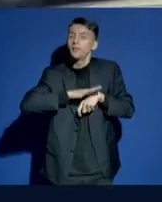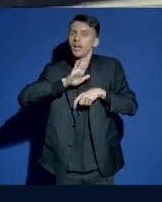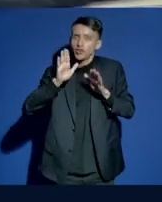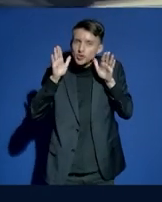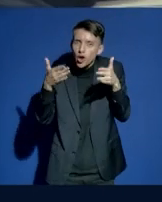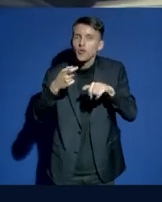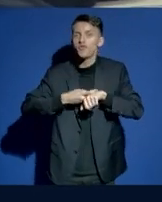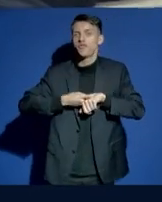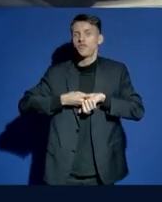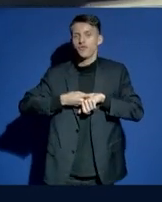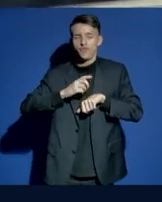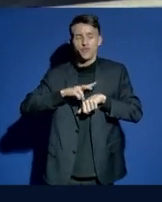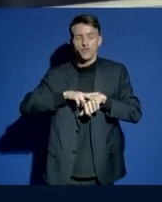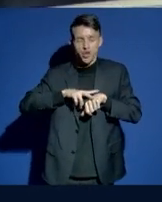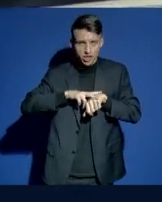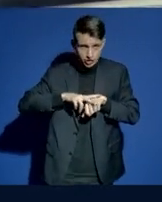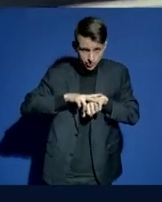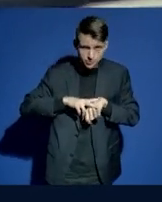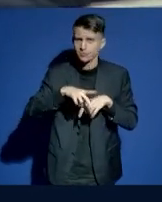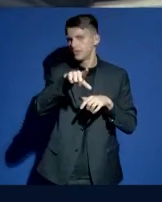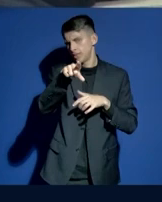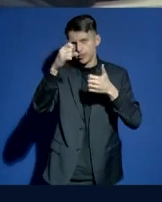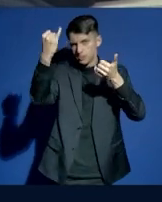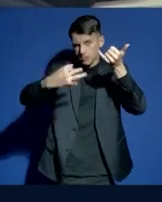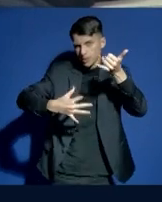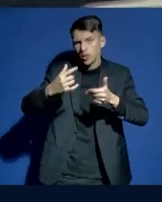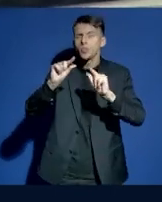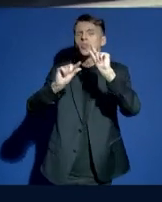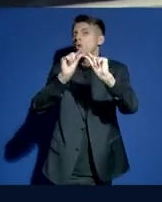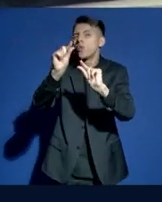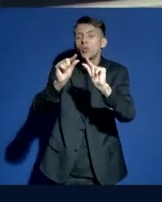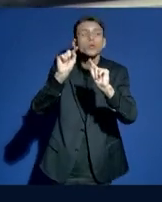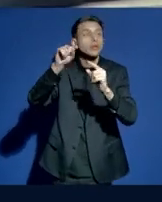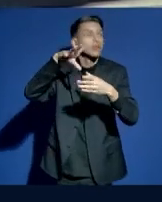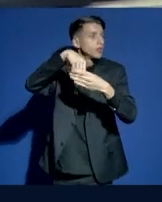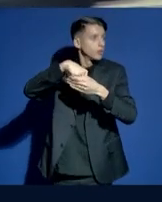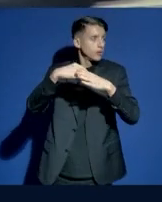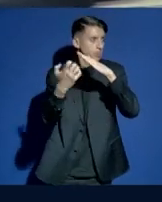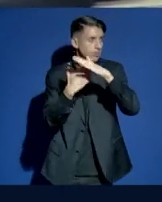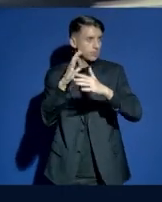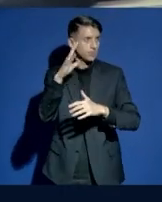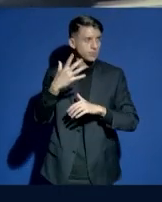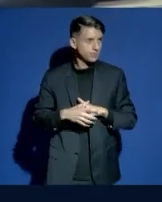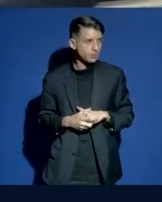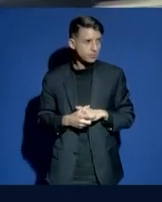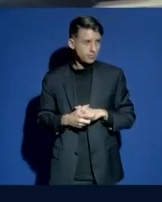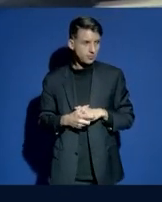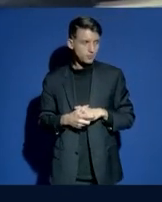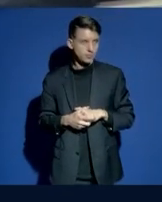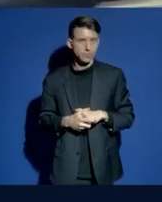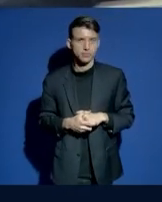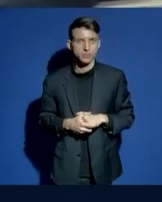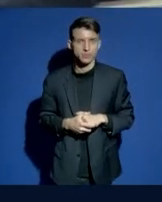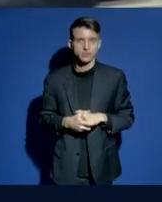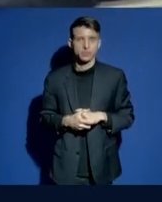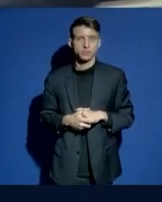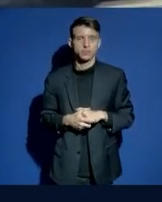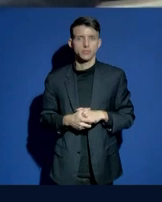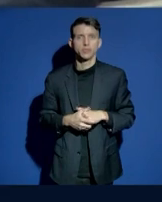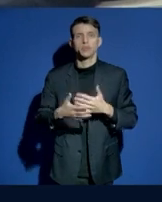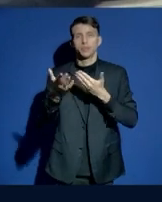se puder dar um pouquinho do comentário que vocês estão fazendo por lá acho que seria legal pra gente encerrar por aí tá começando pela nossa